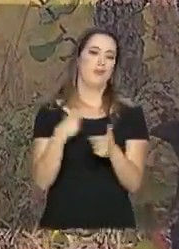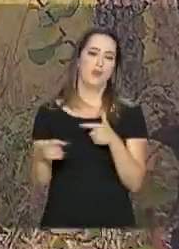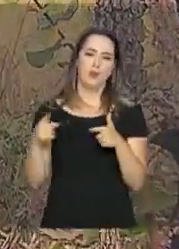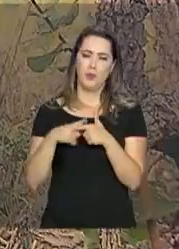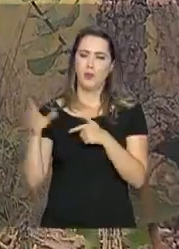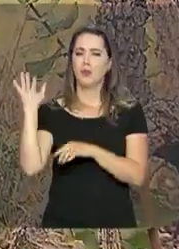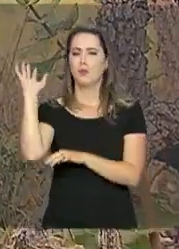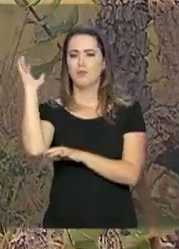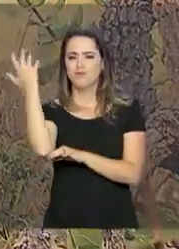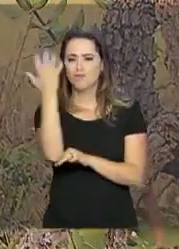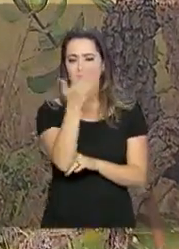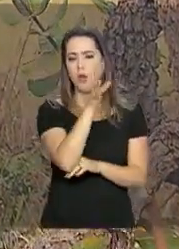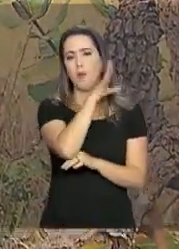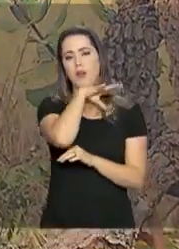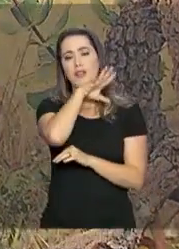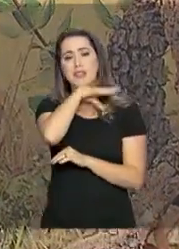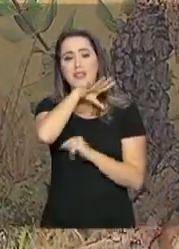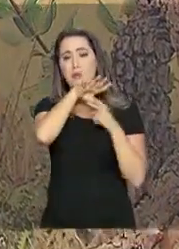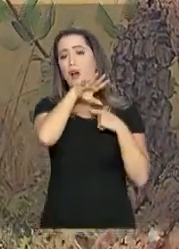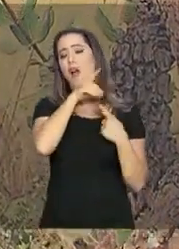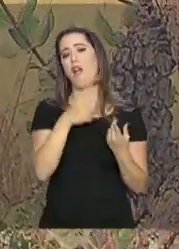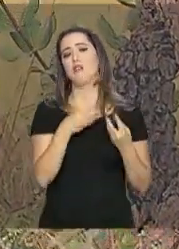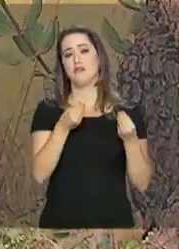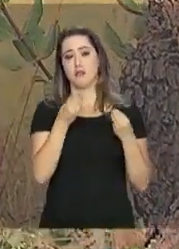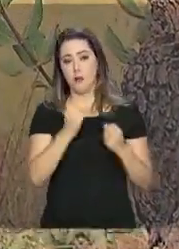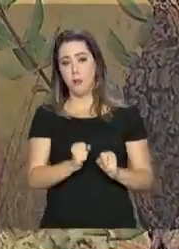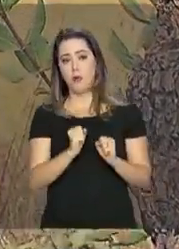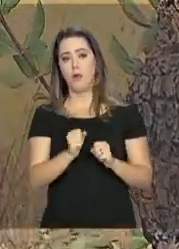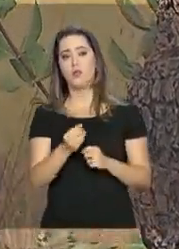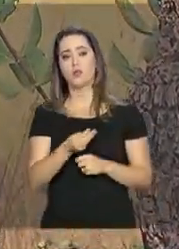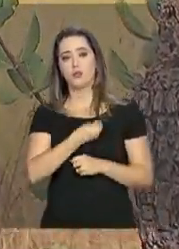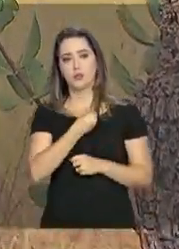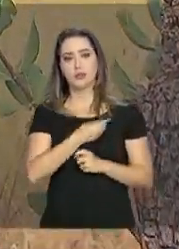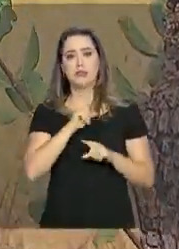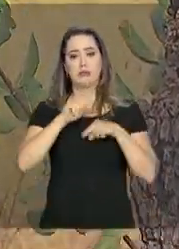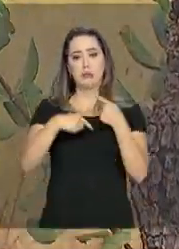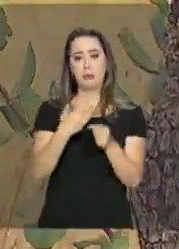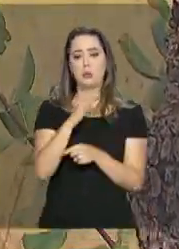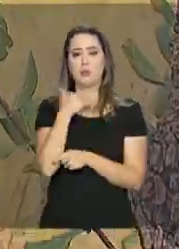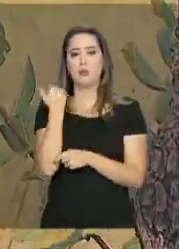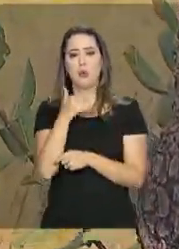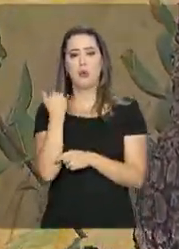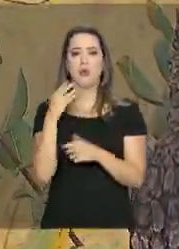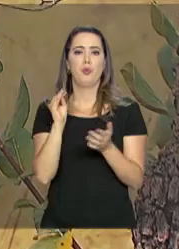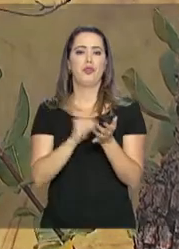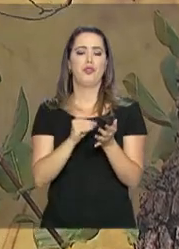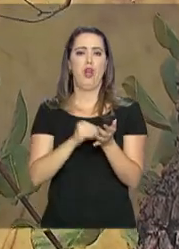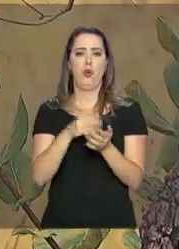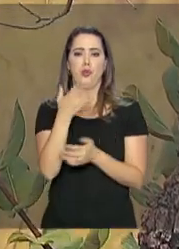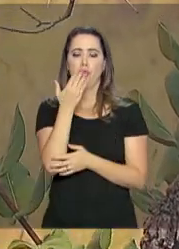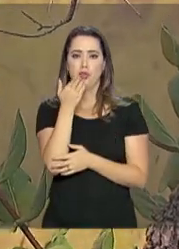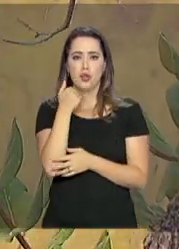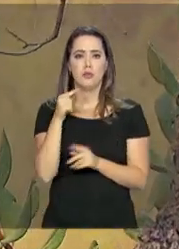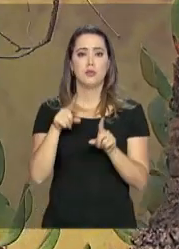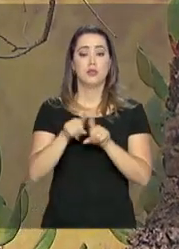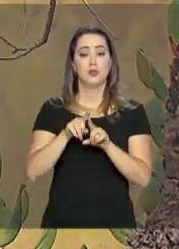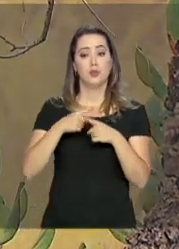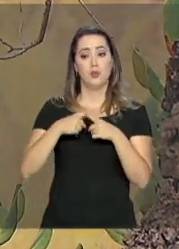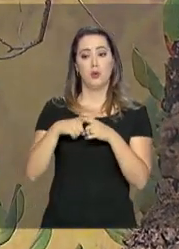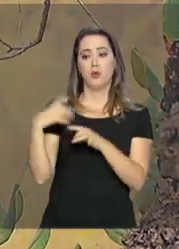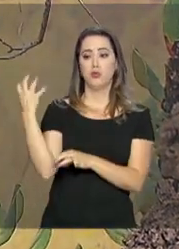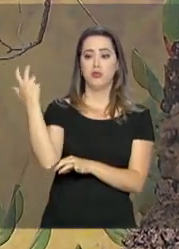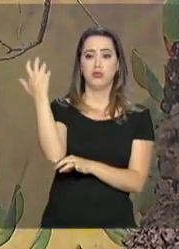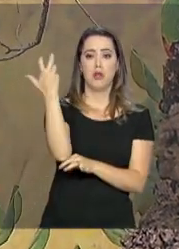na natureza. Os animais que conseguem sobreviver podem morrer depois por falta de alimentos, já que as